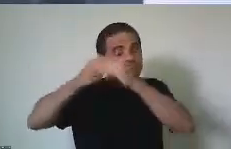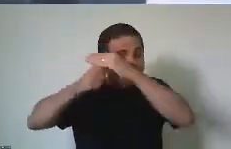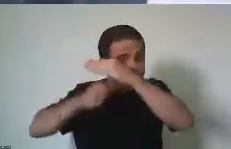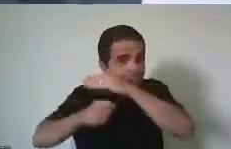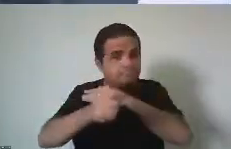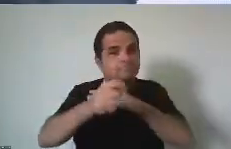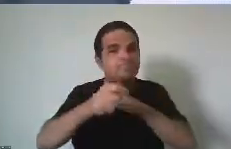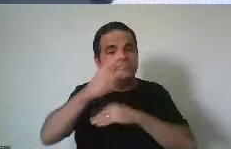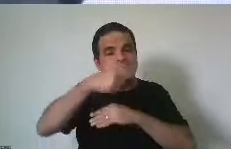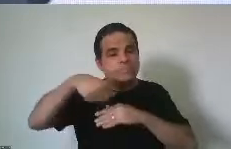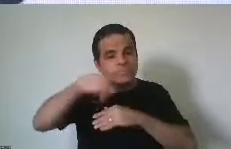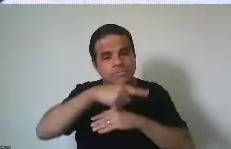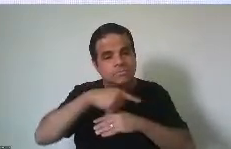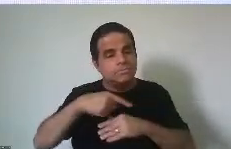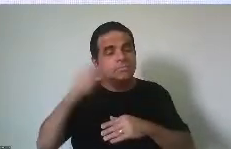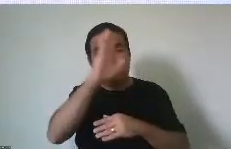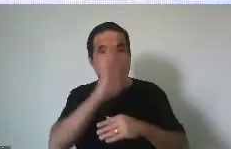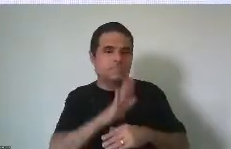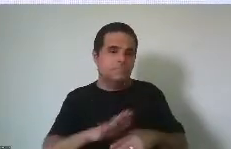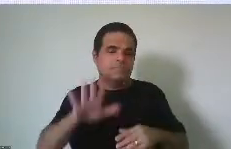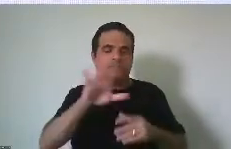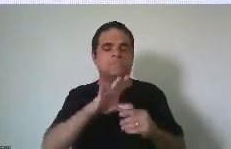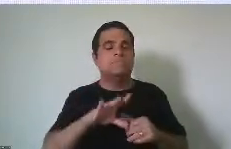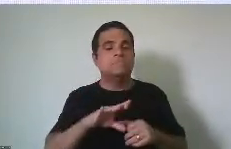nos Empreendimento no Brasil